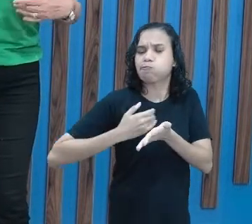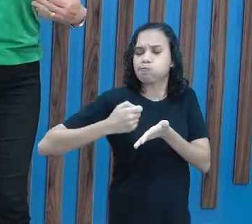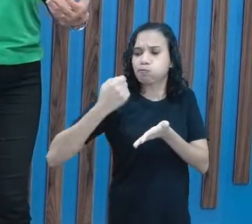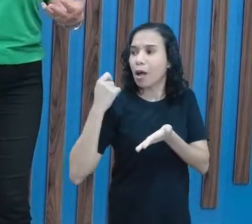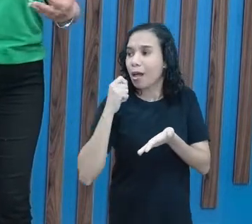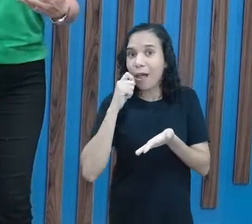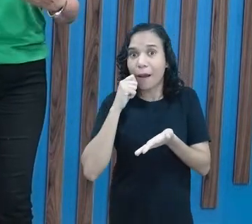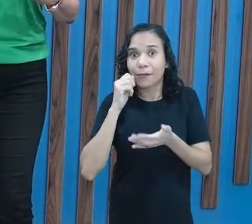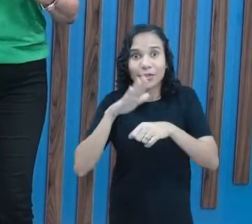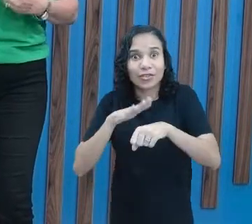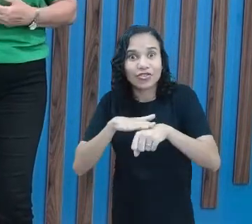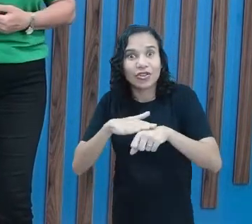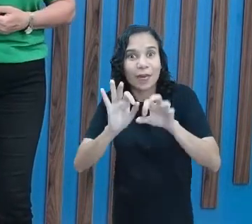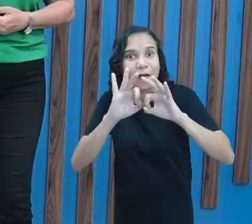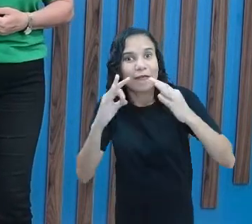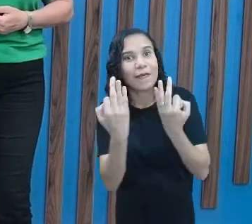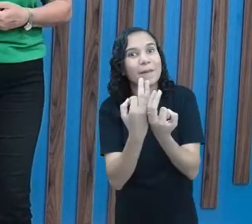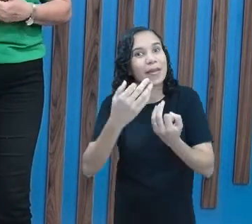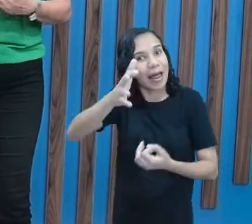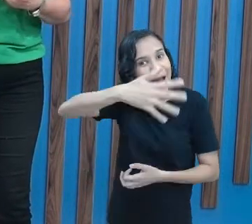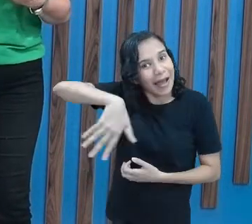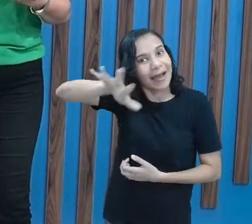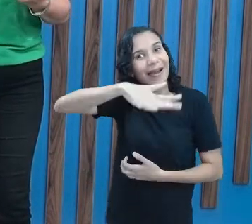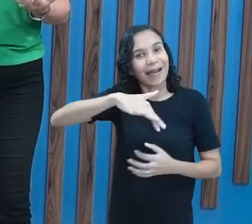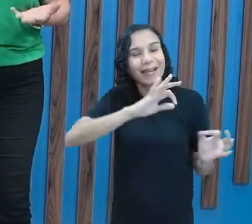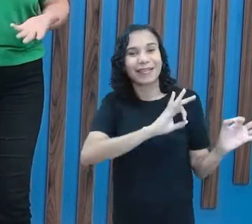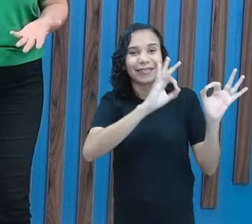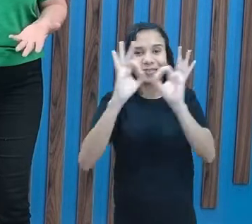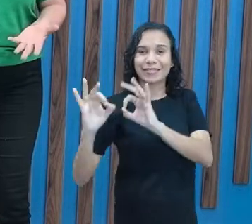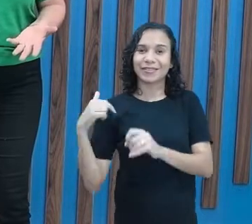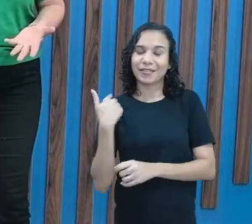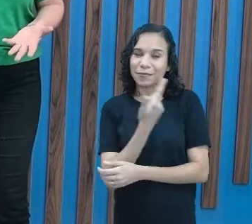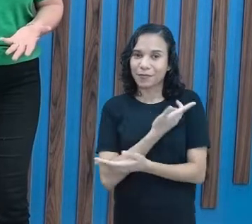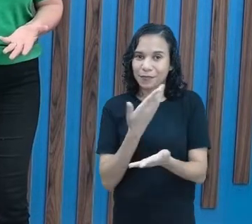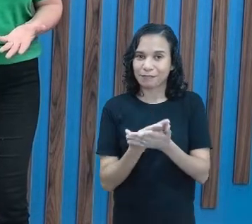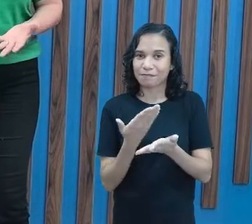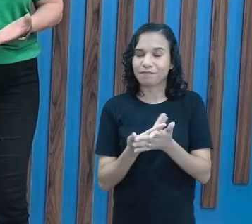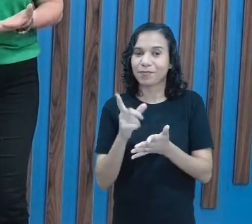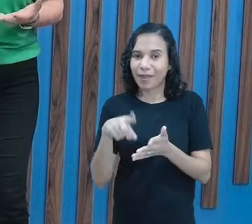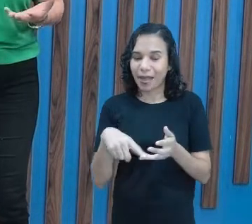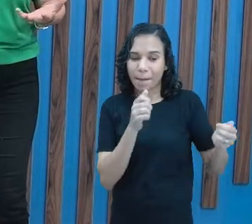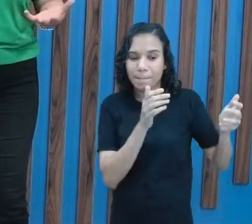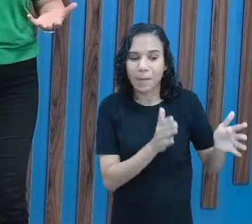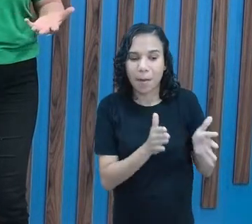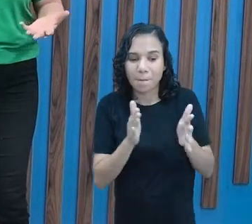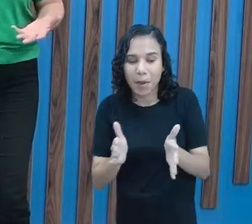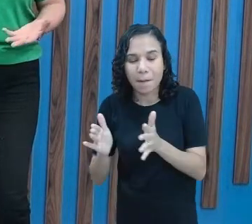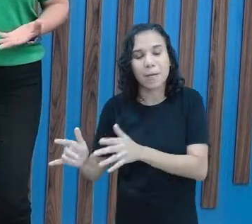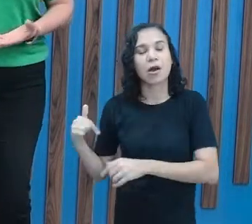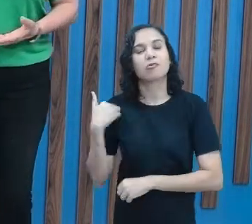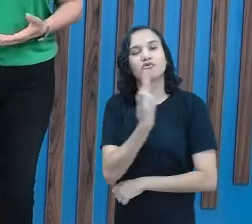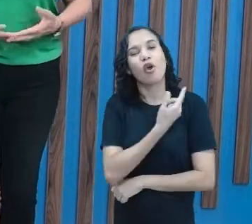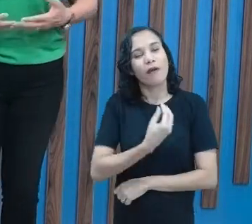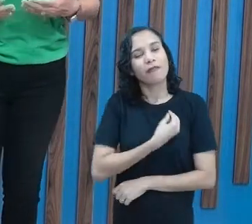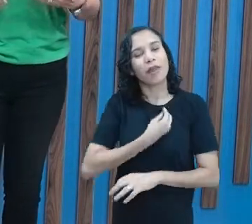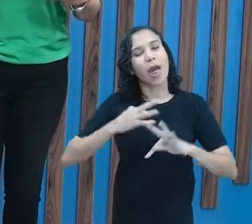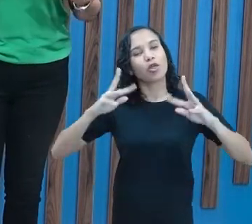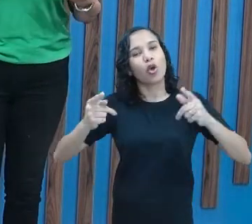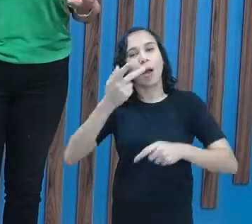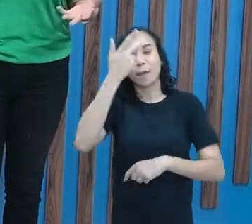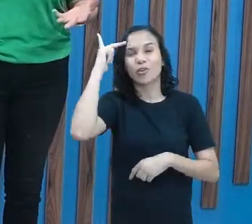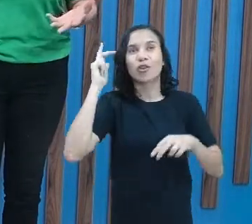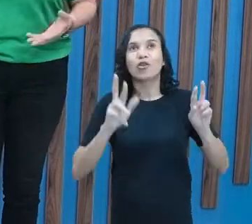Chama a família toda, reúne a família para assistir a nossa aula. São fases que todos nós passamos e